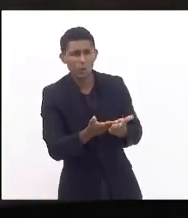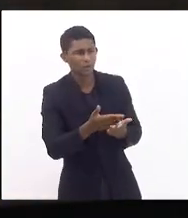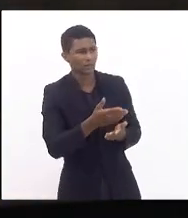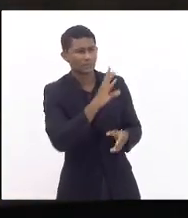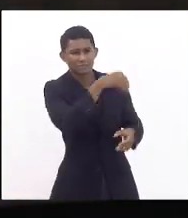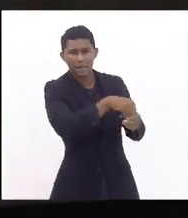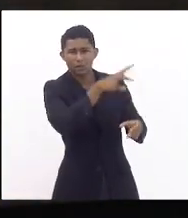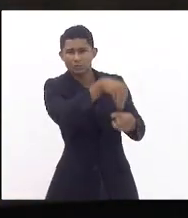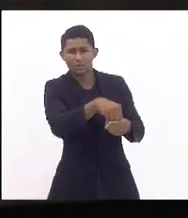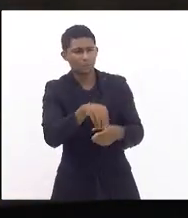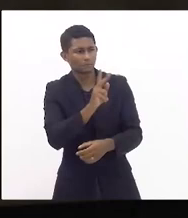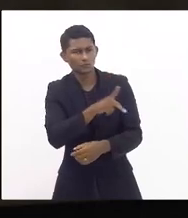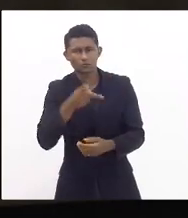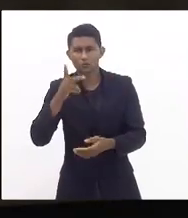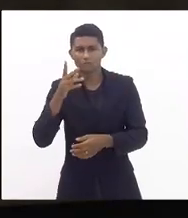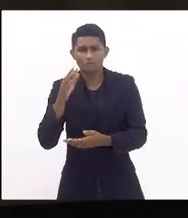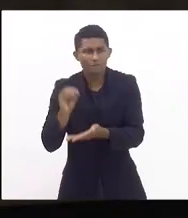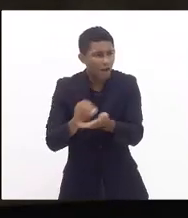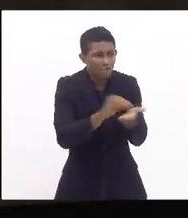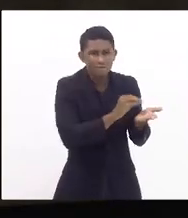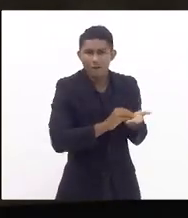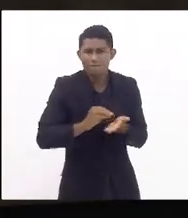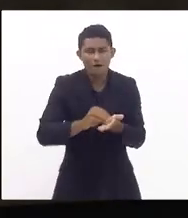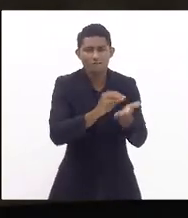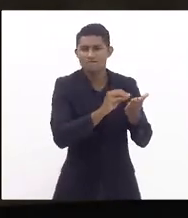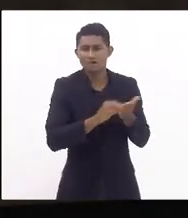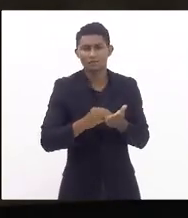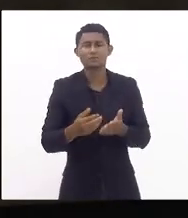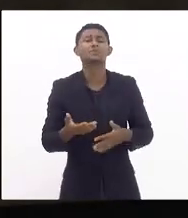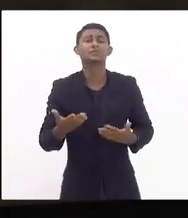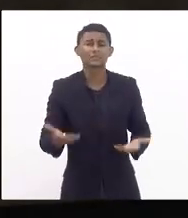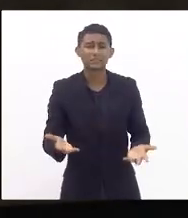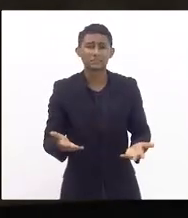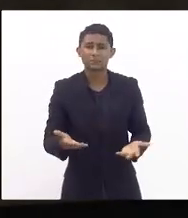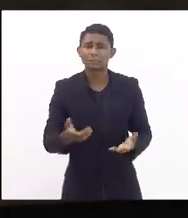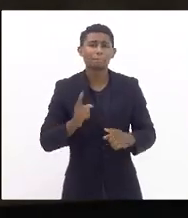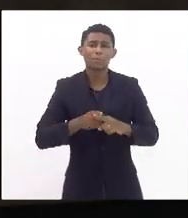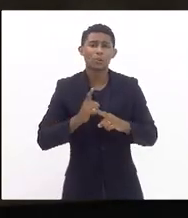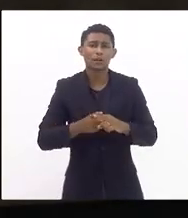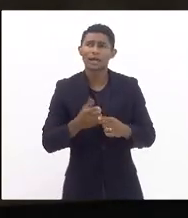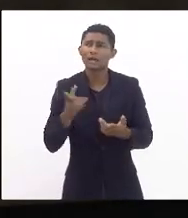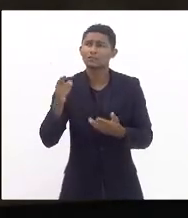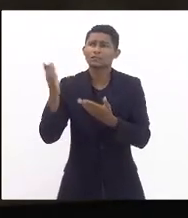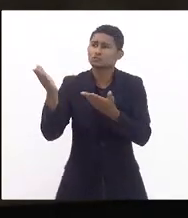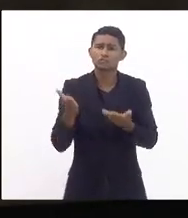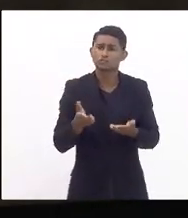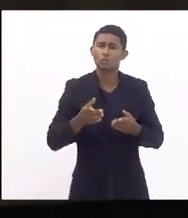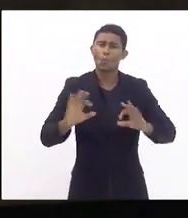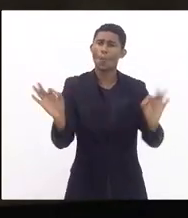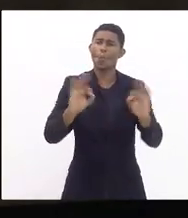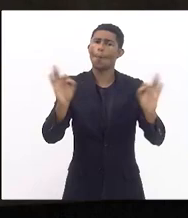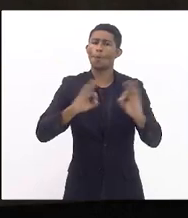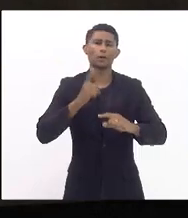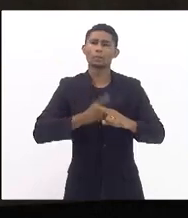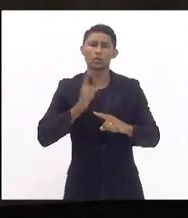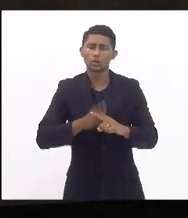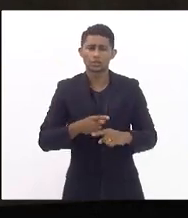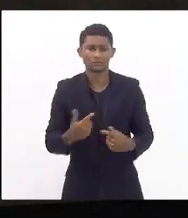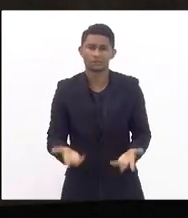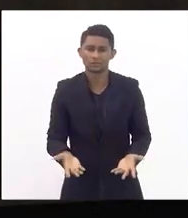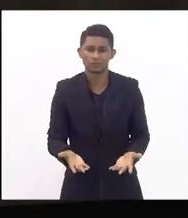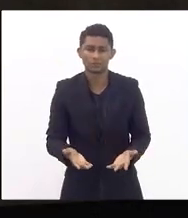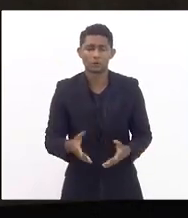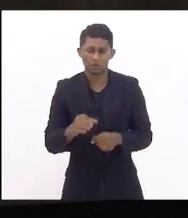contrato temporário, com tudo isso, não tenha a convocação desses profissionais. Somente